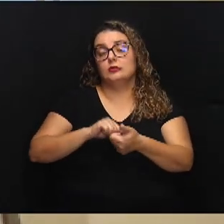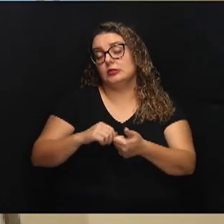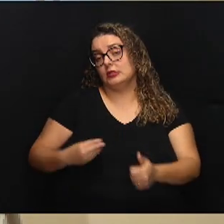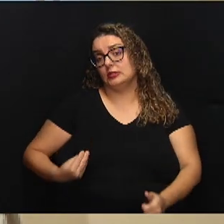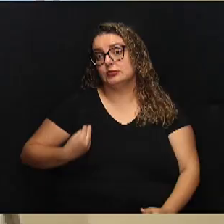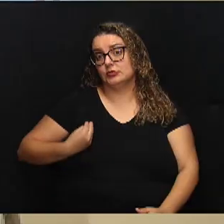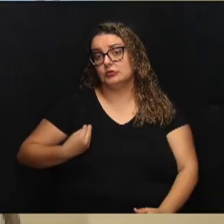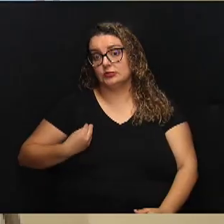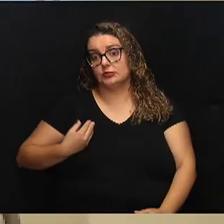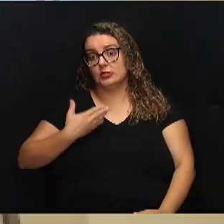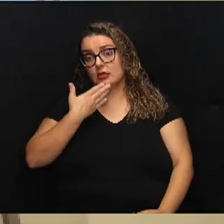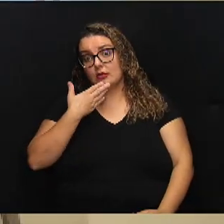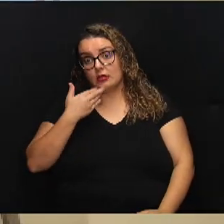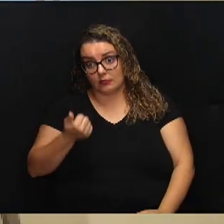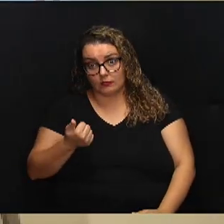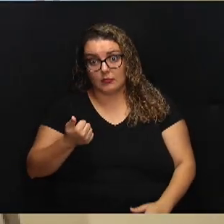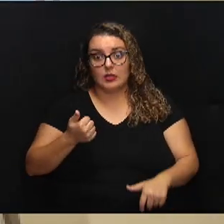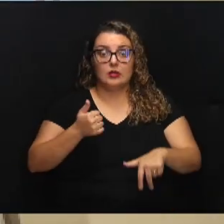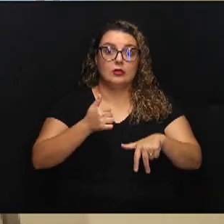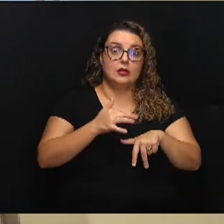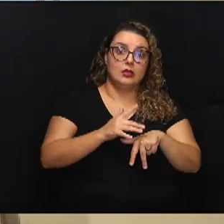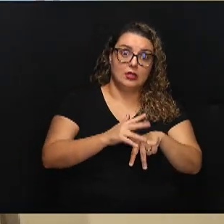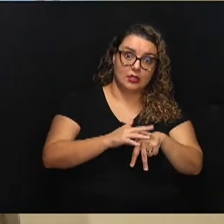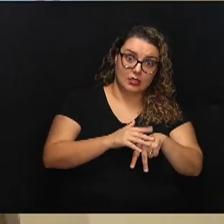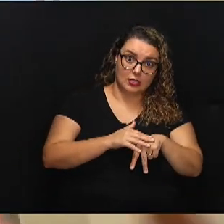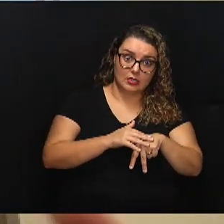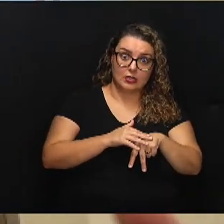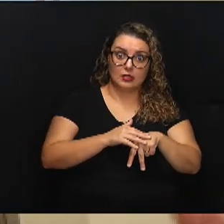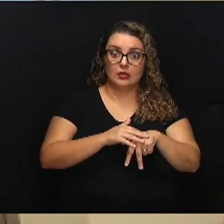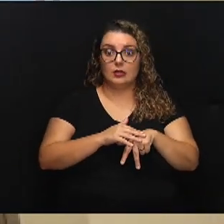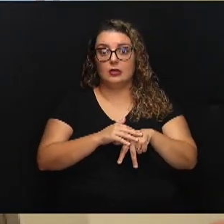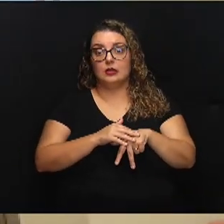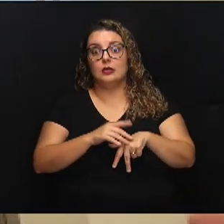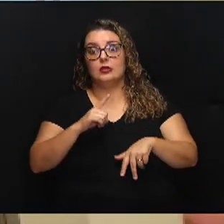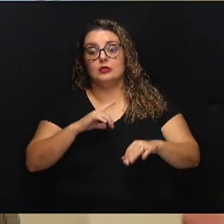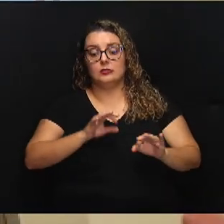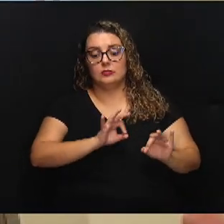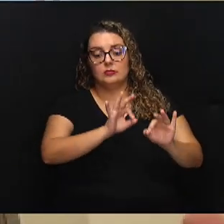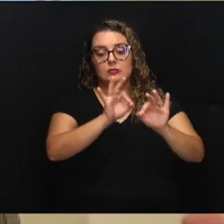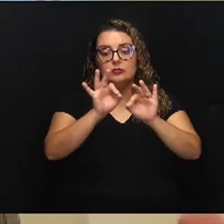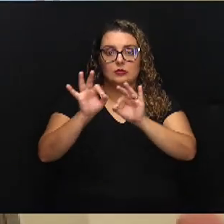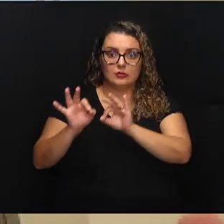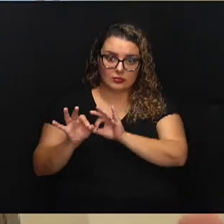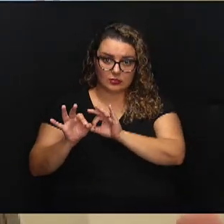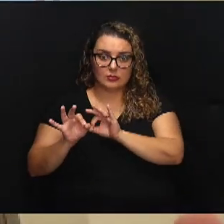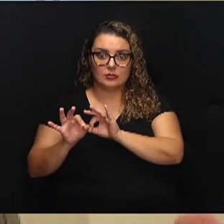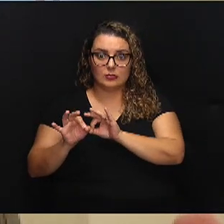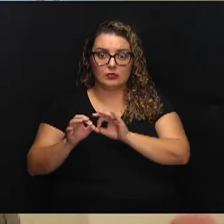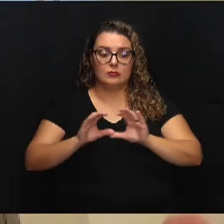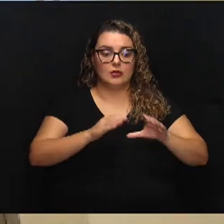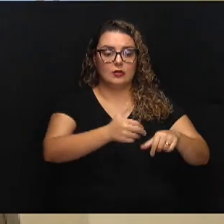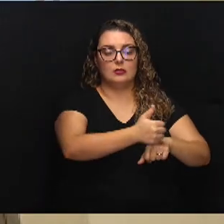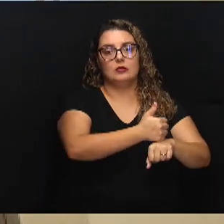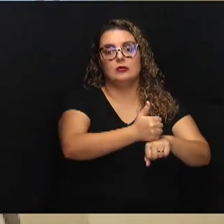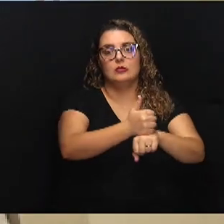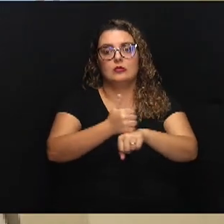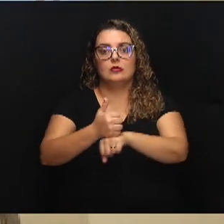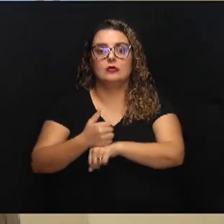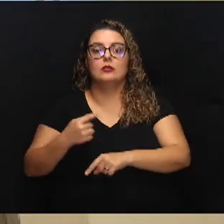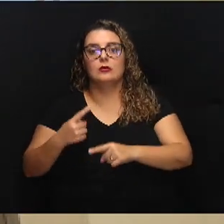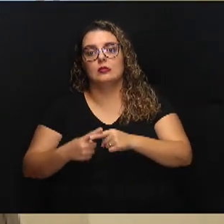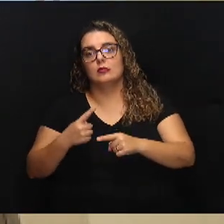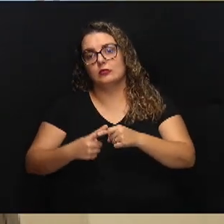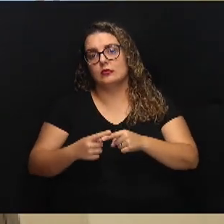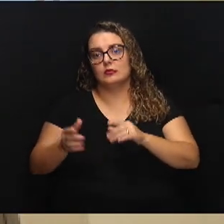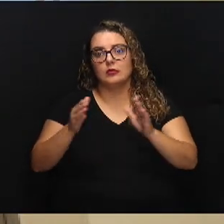É muito melhor que essa paciente tenha um acompanhamento com uma equipe multiprofissional, porque eu estou falando de promover a